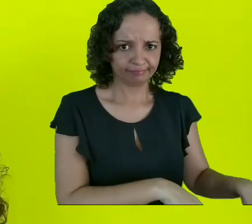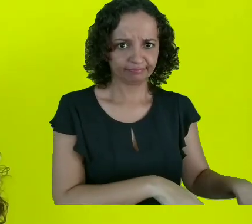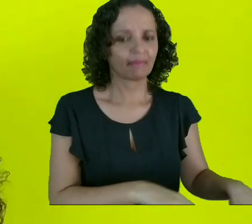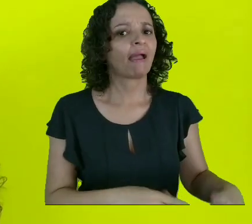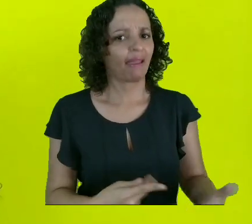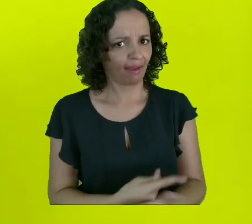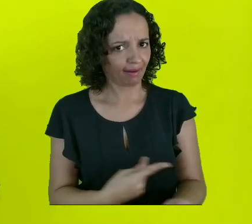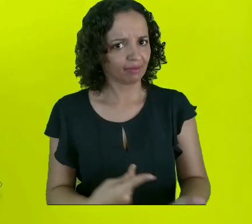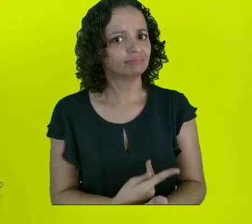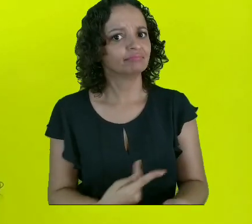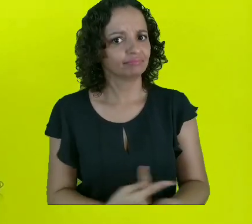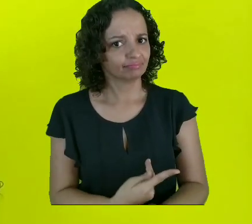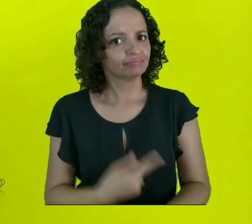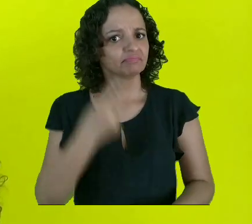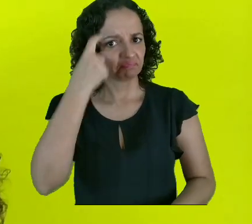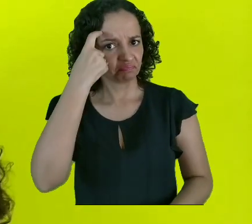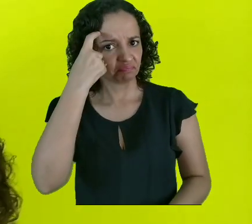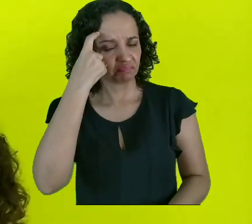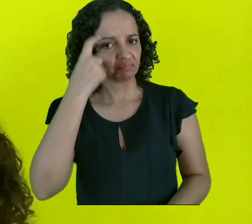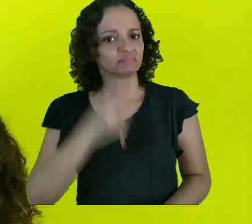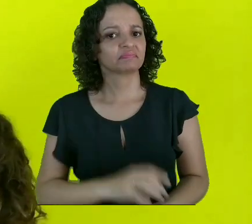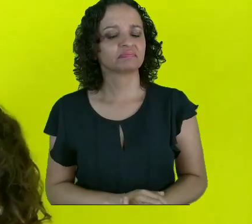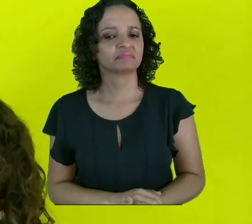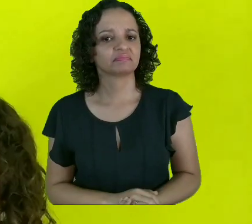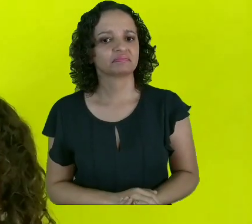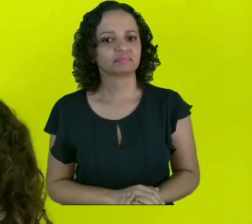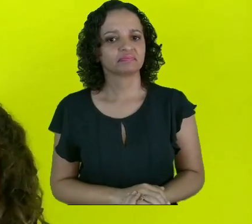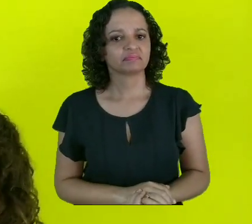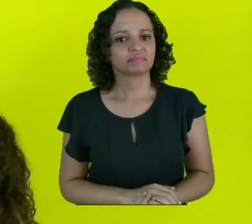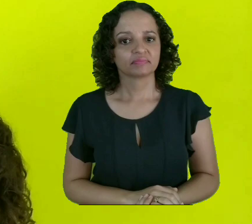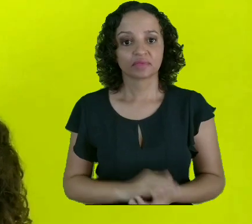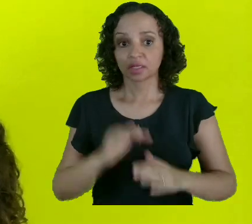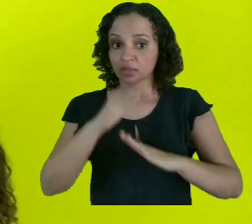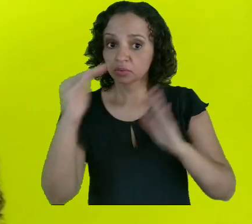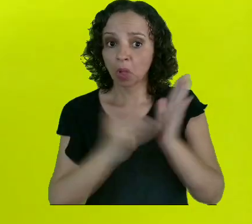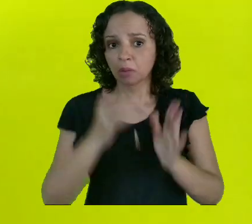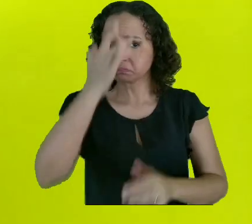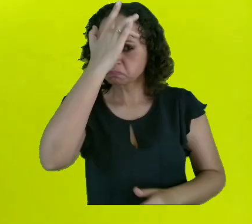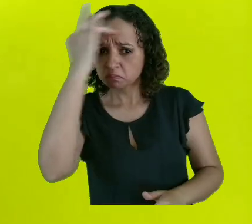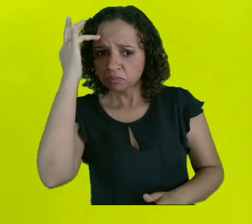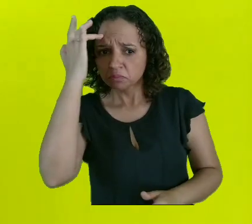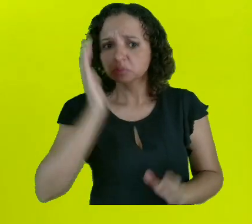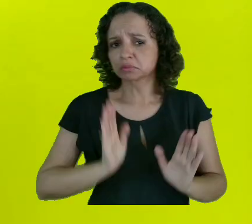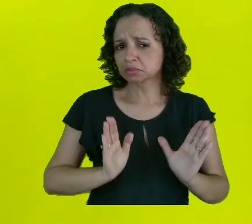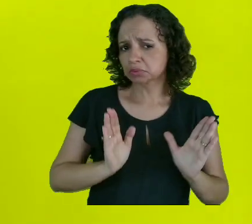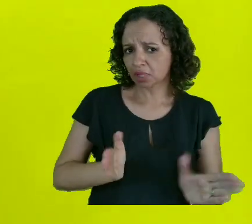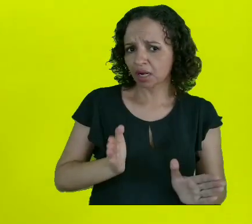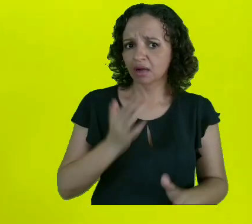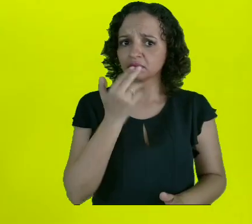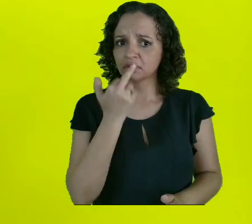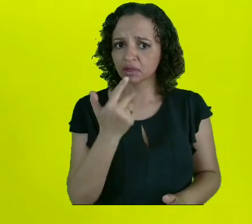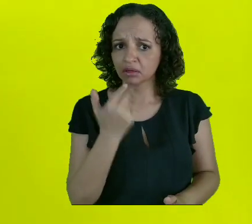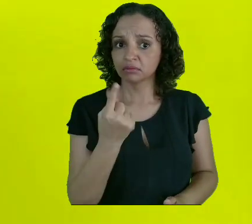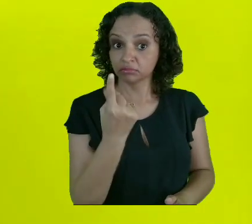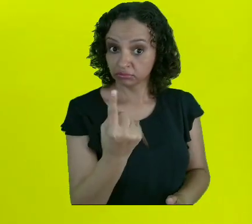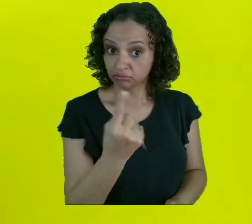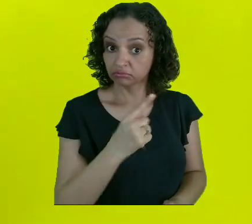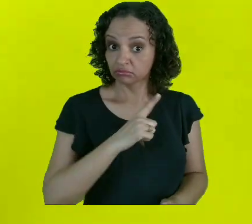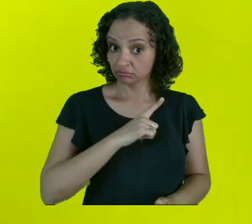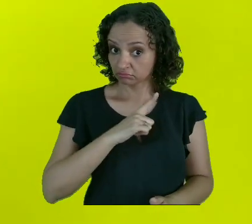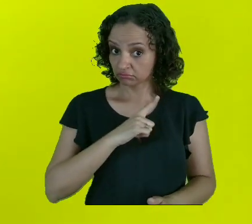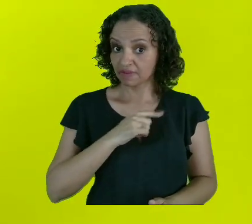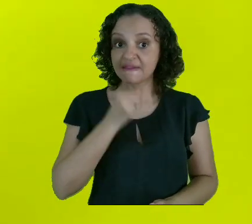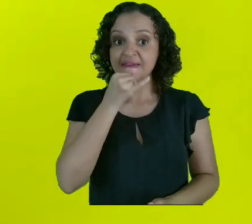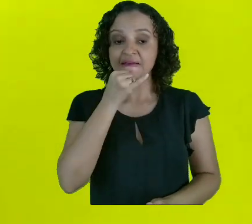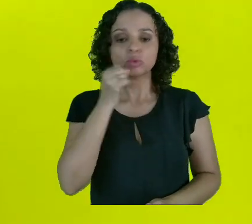mito, ok? Toda pessoa que já tem uma língua materna, no caso do surdo,